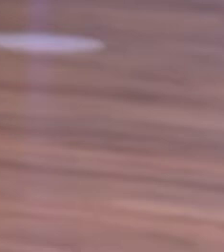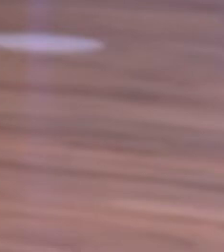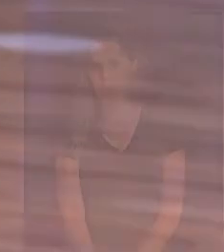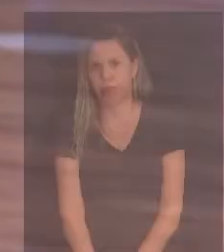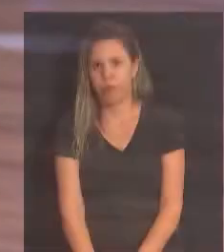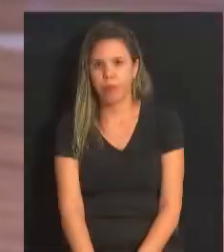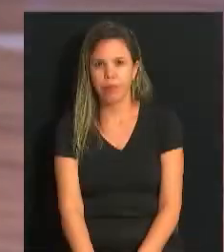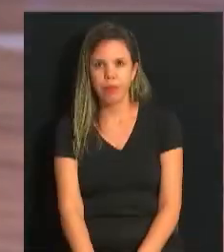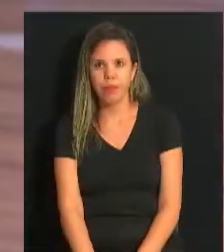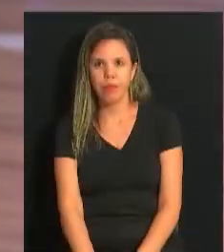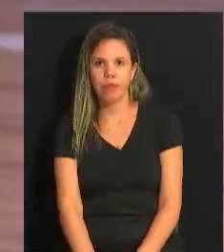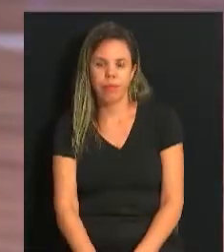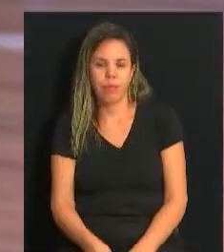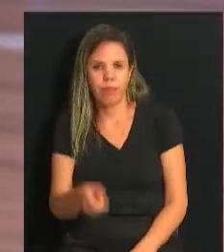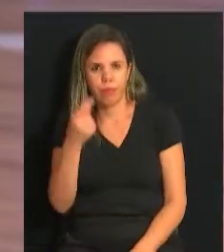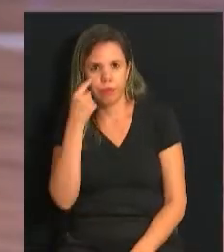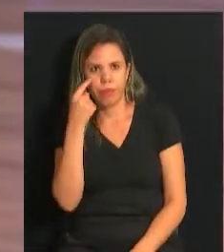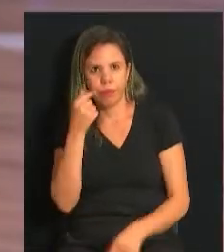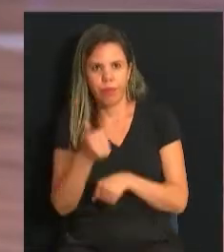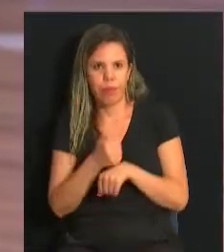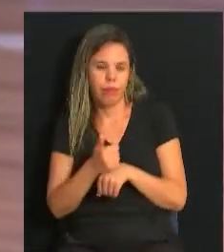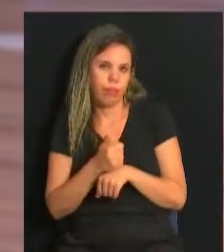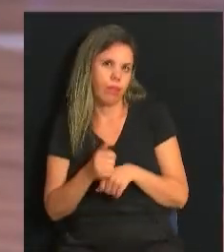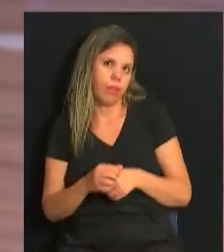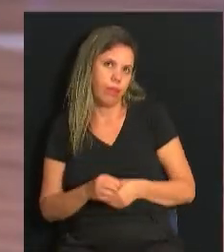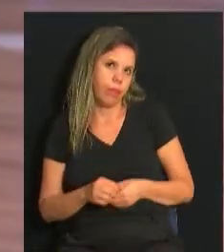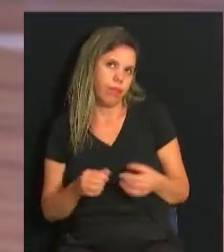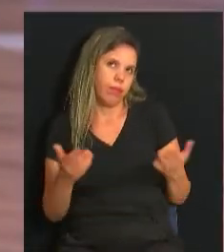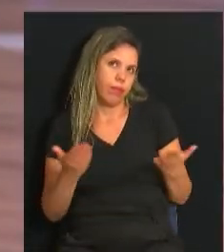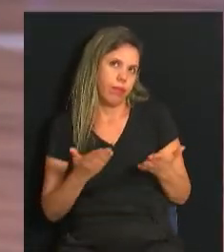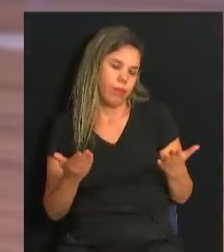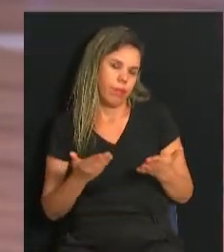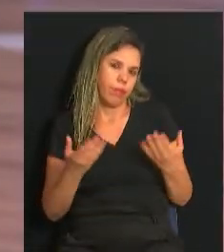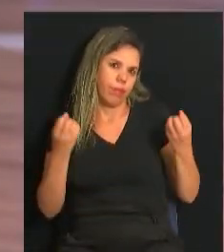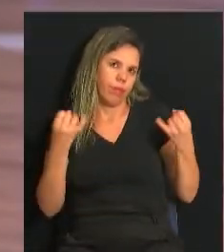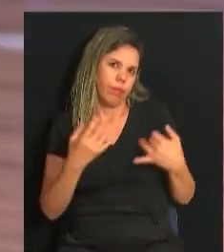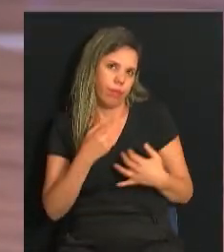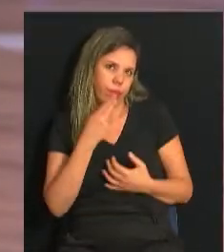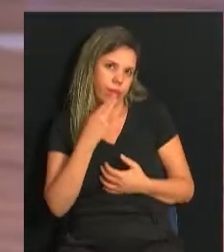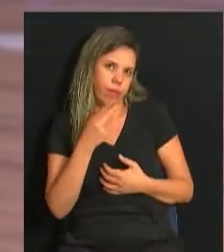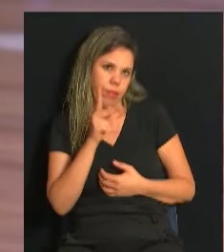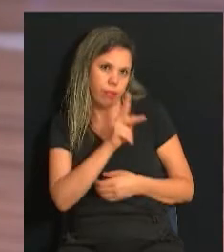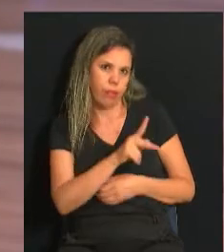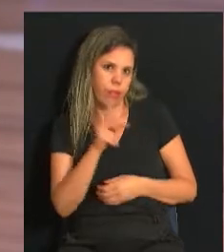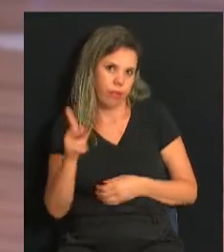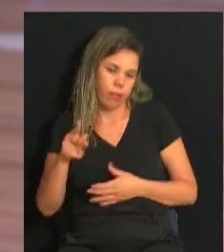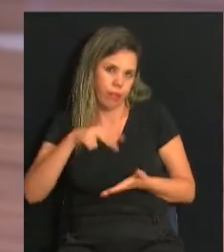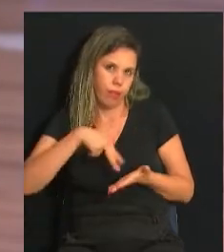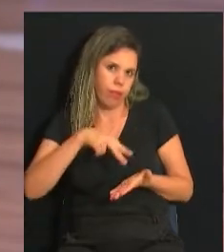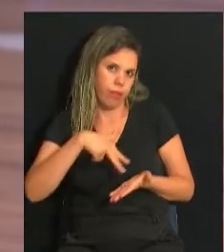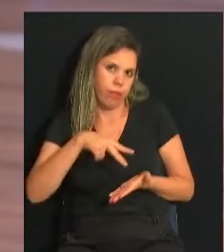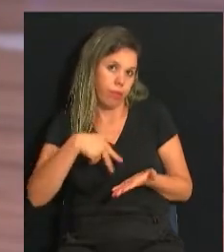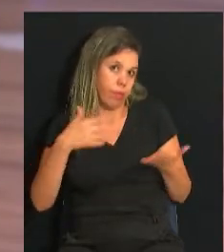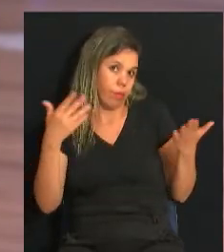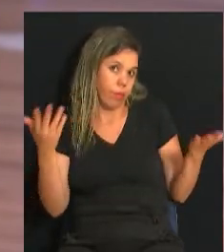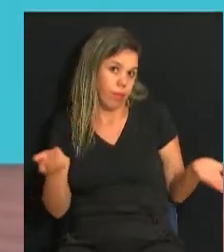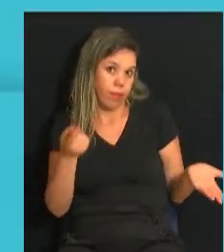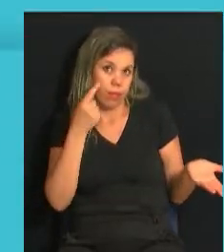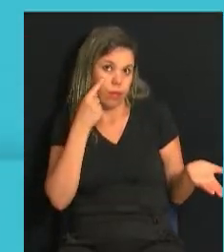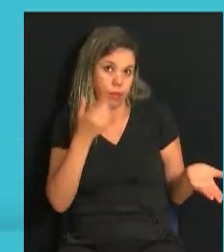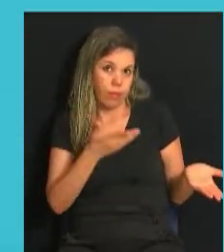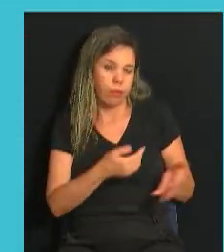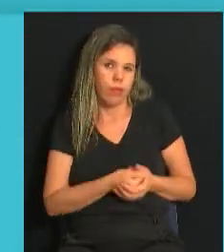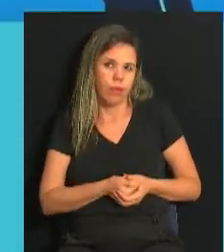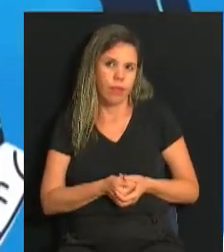E qual é o quadro se liga na profissão e olha só hoje a gente vai falar sobre professora de dança então se liga aí